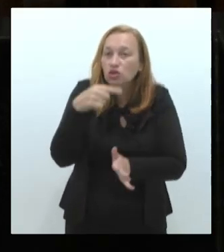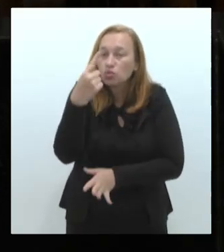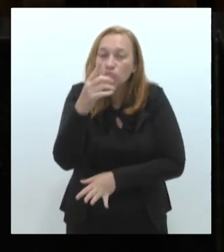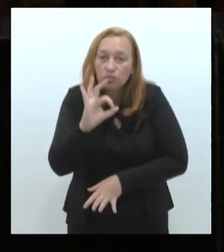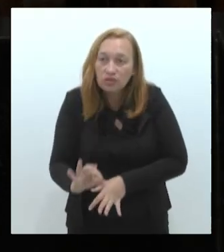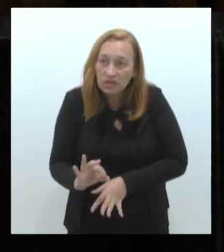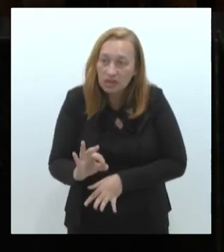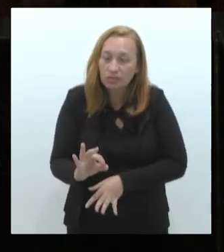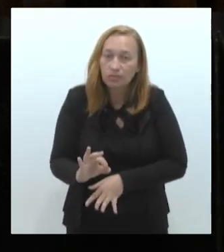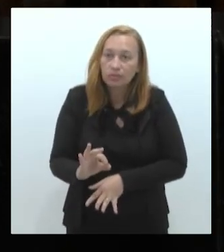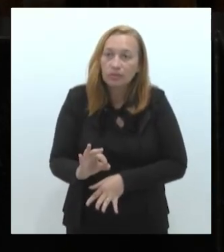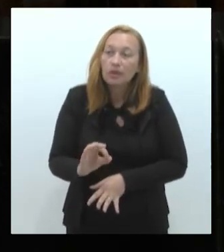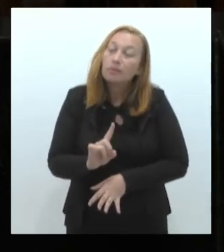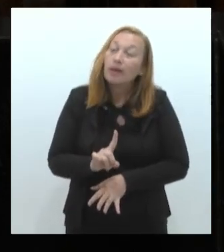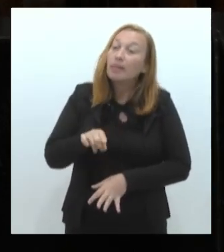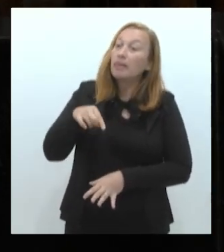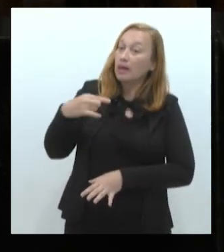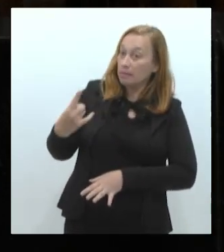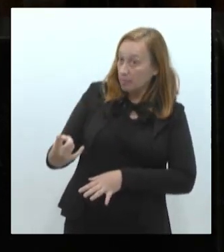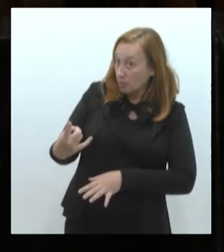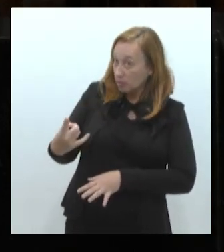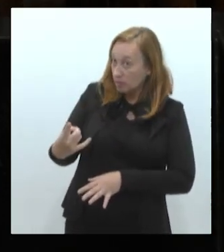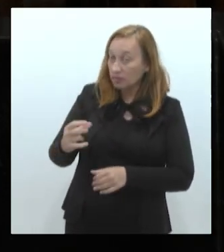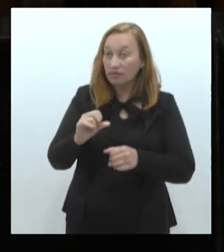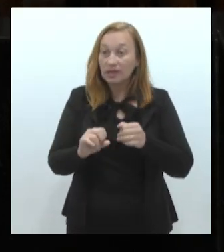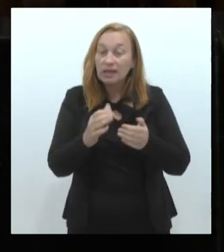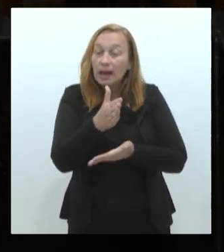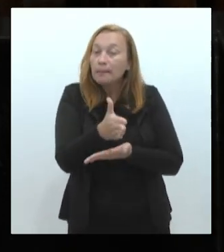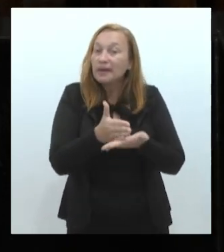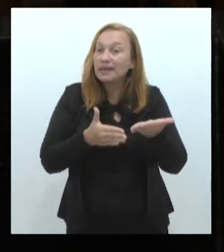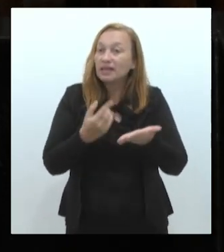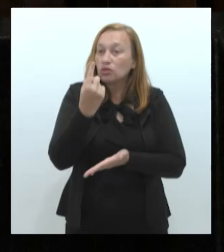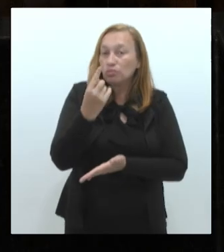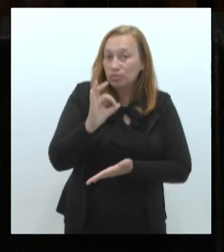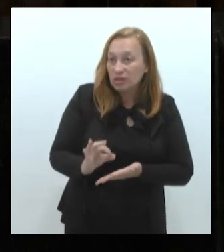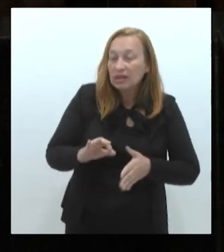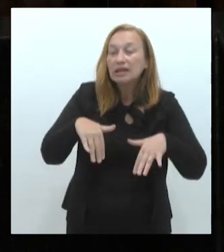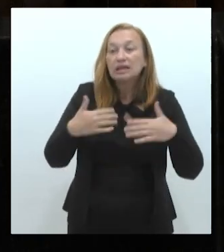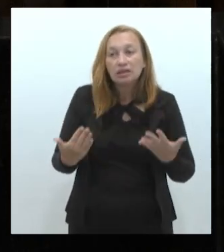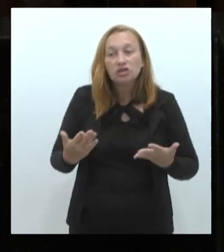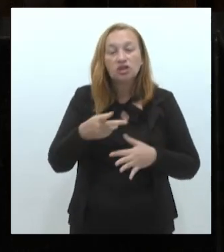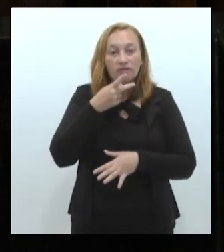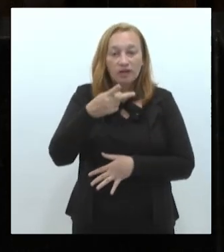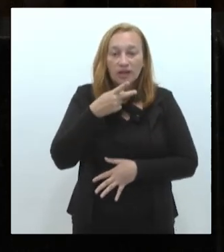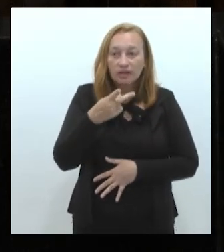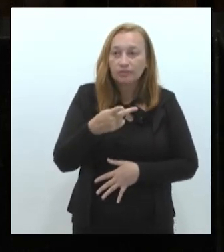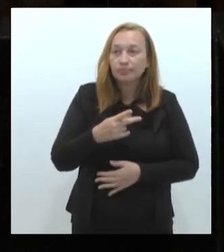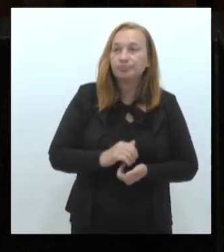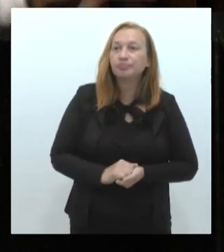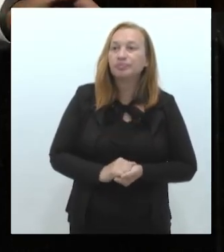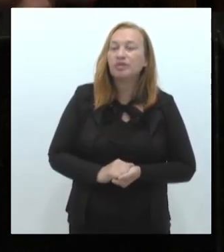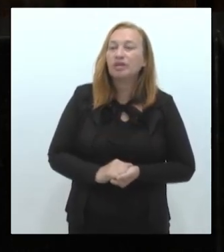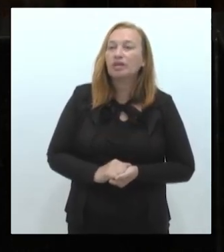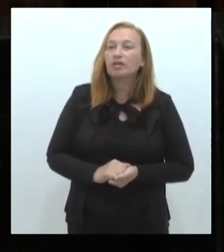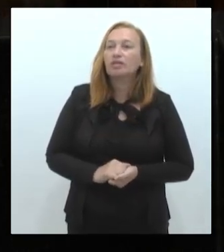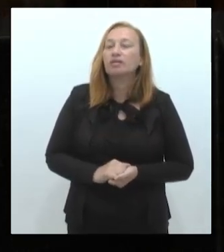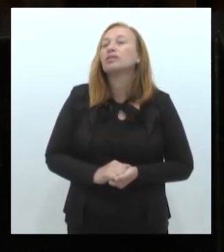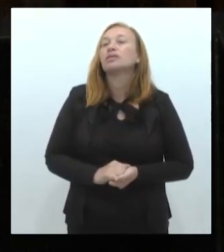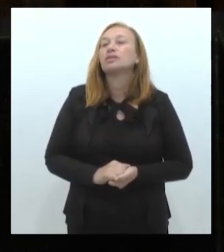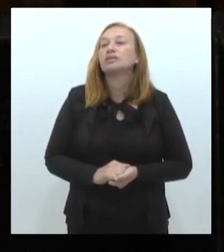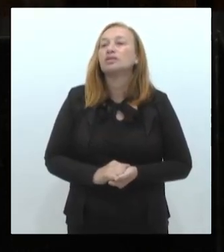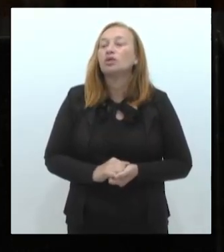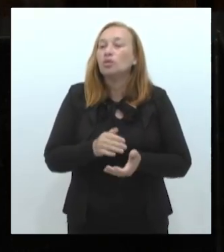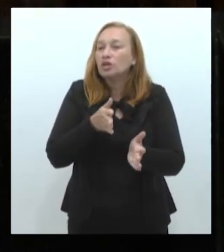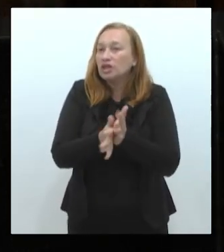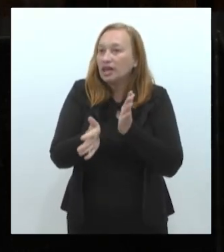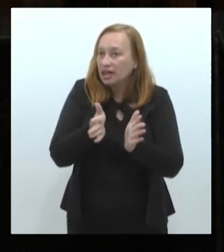1% no orçamento para depois executar metade desse 1%. Então a gente está dizendo que o ticket médio do que é